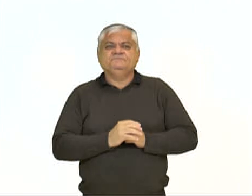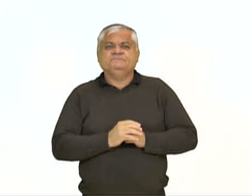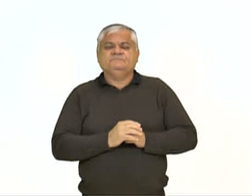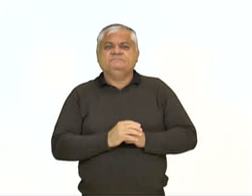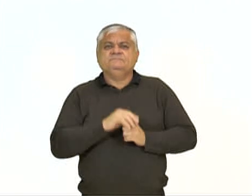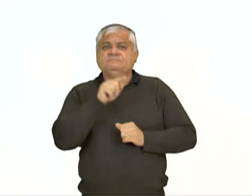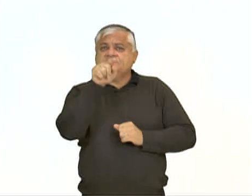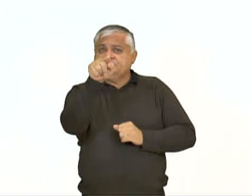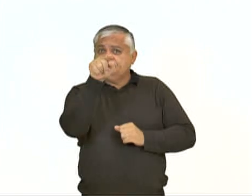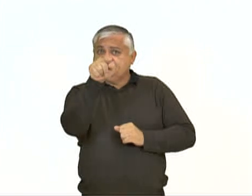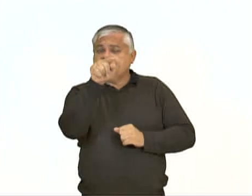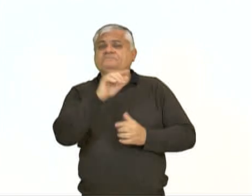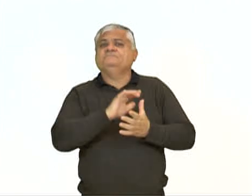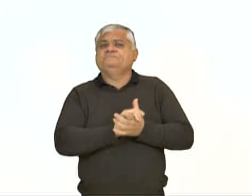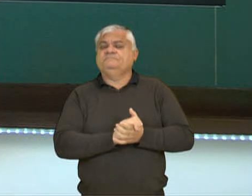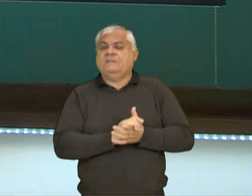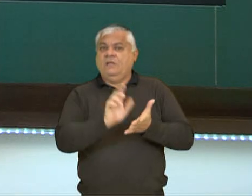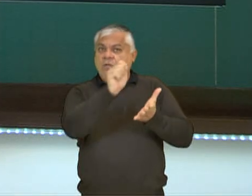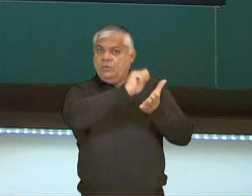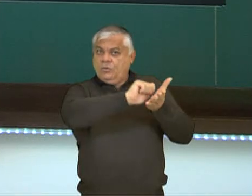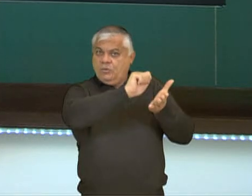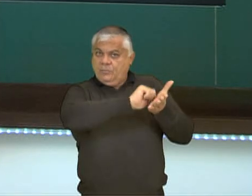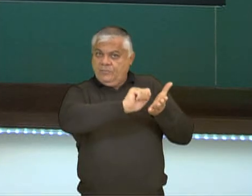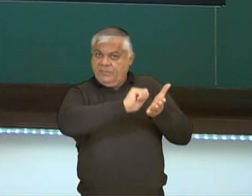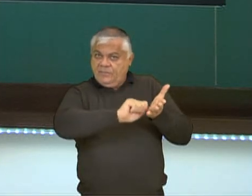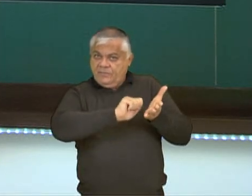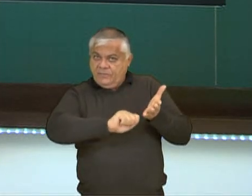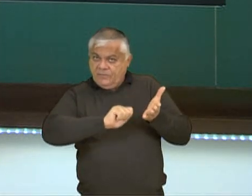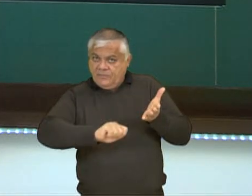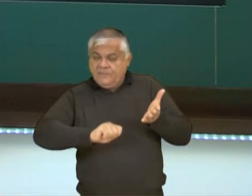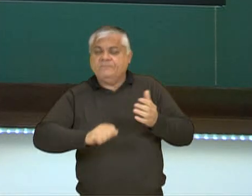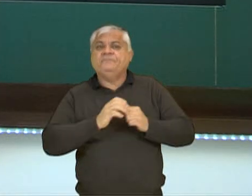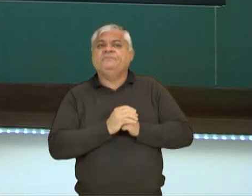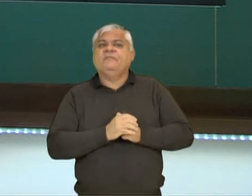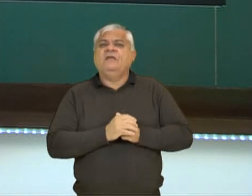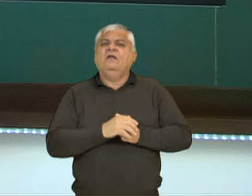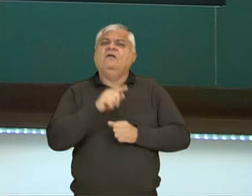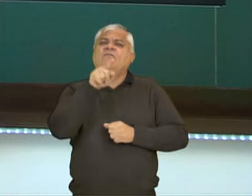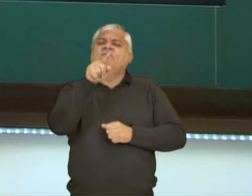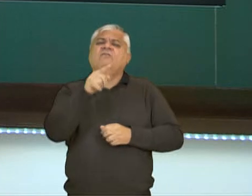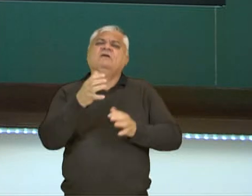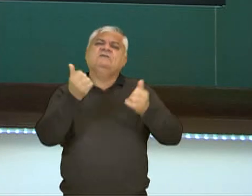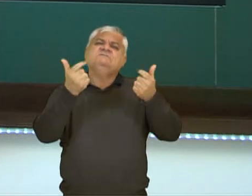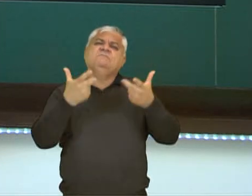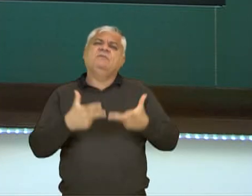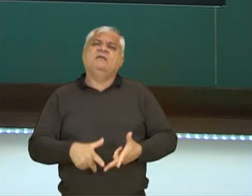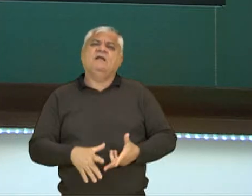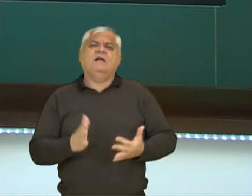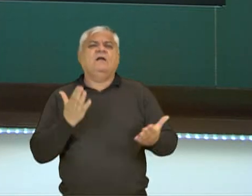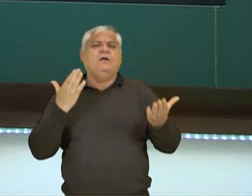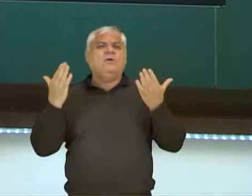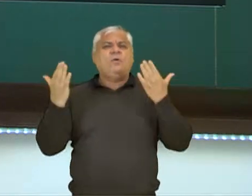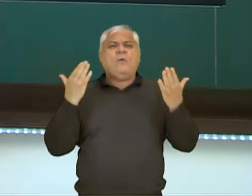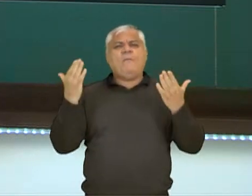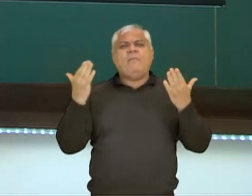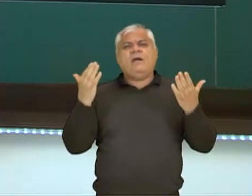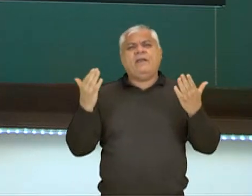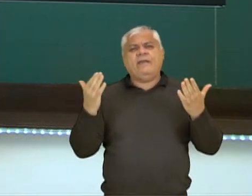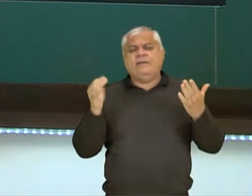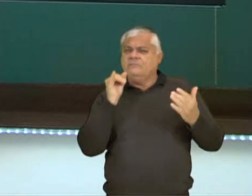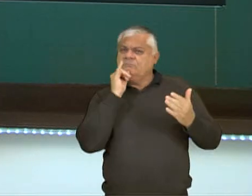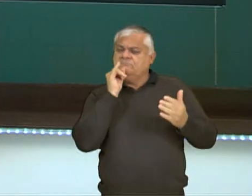pedir agora para você copiar esse exercício e aqui você vai falar o quê? Você vai fazer uma comparação, você